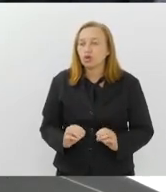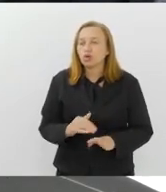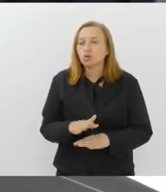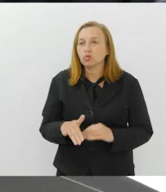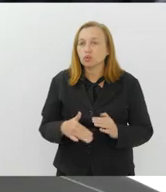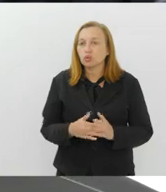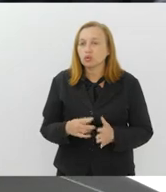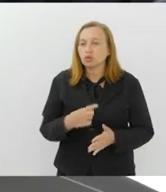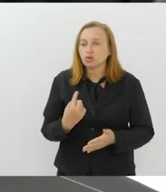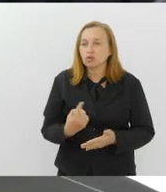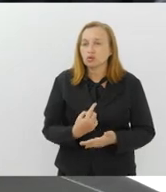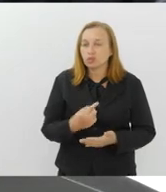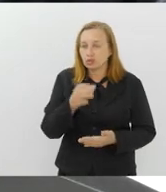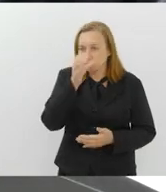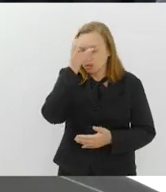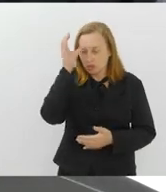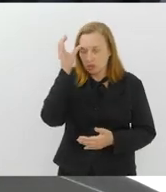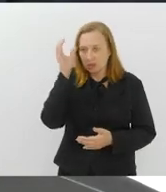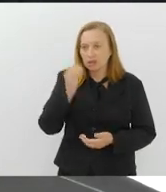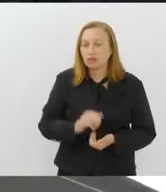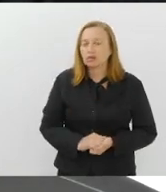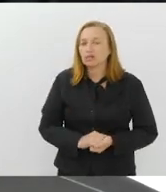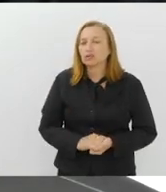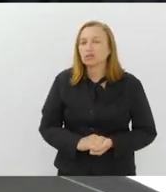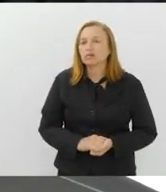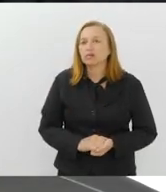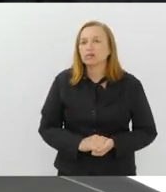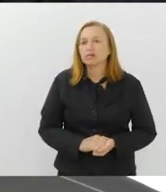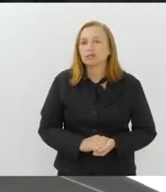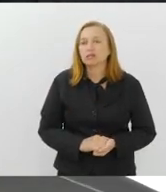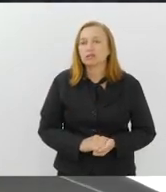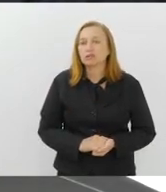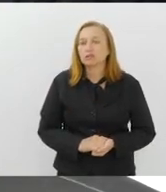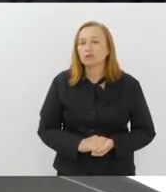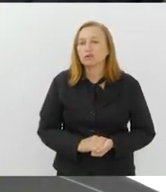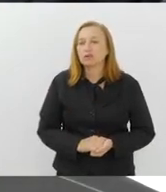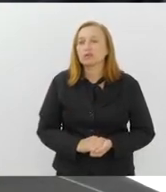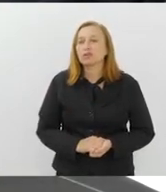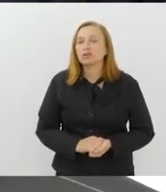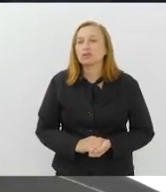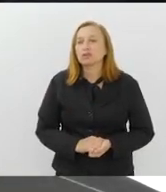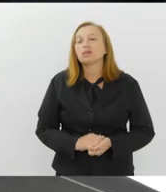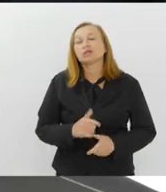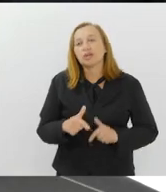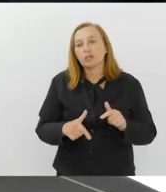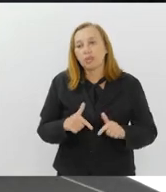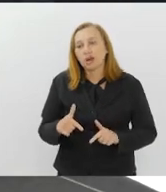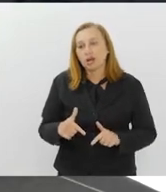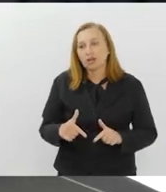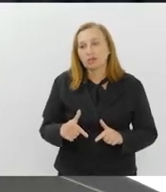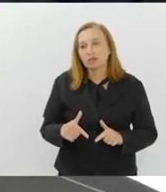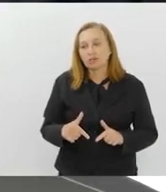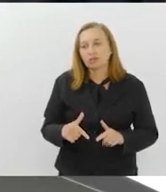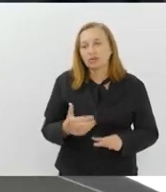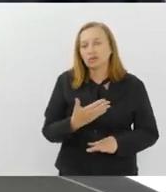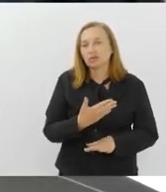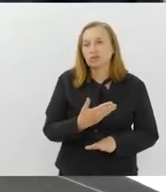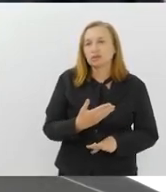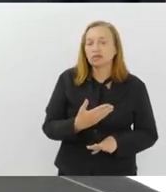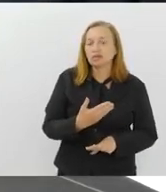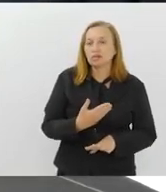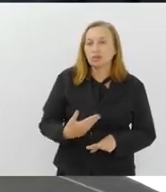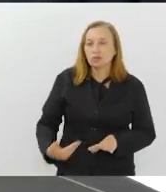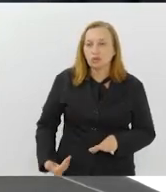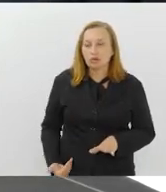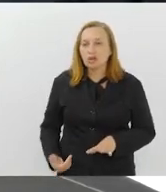nossos beneficiários têm assento na governança, ou diretamente na diretoria, ou através